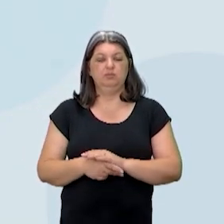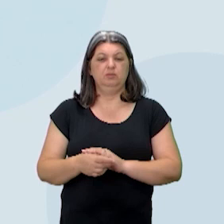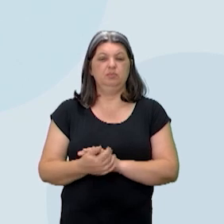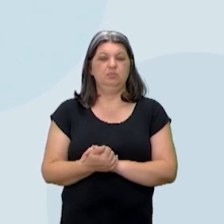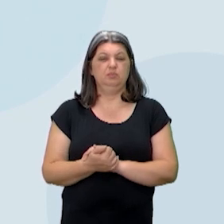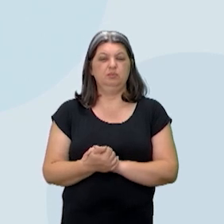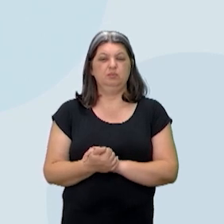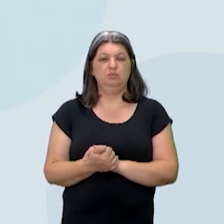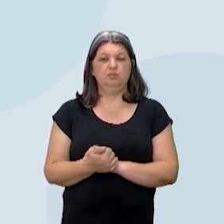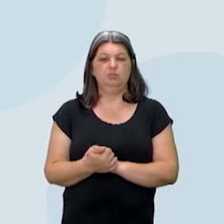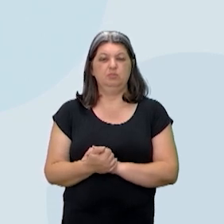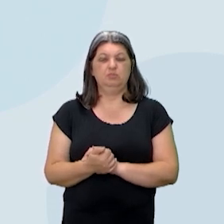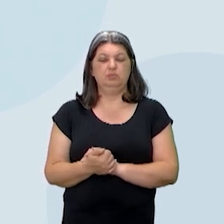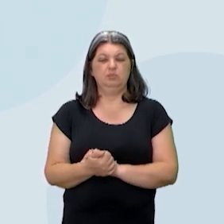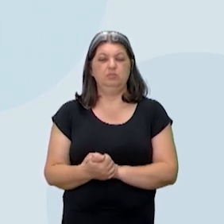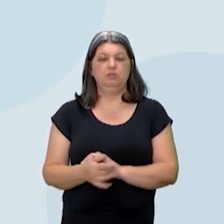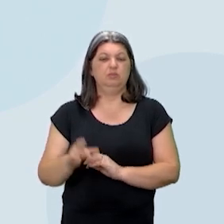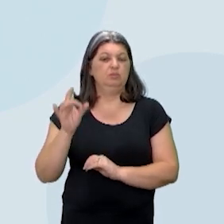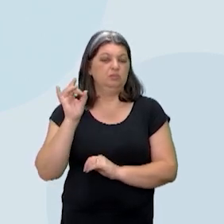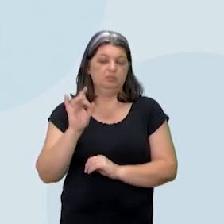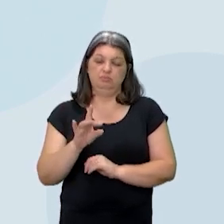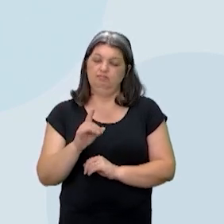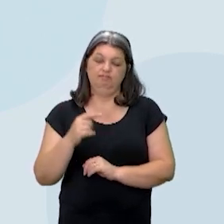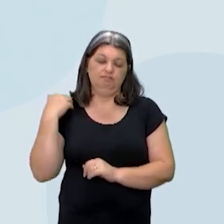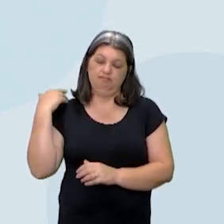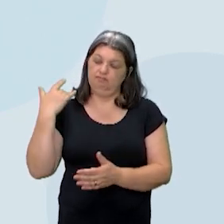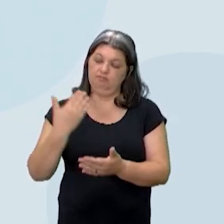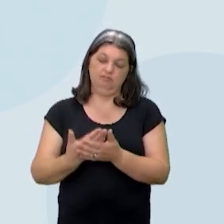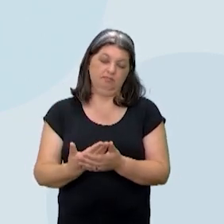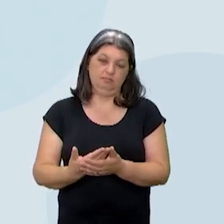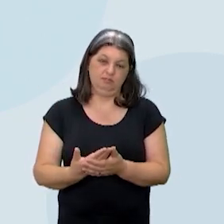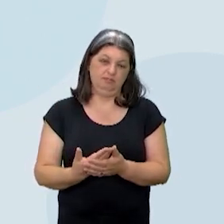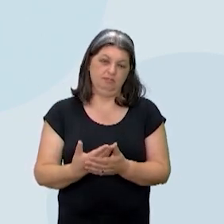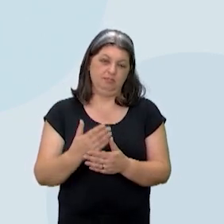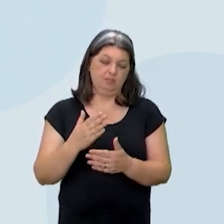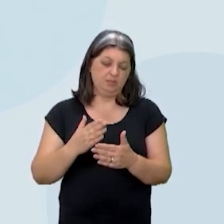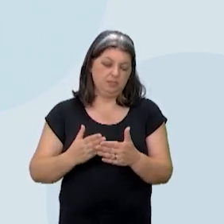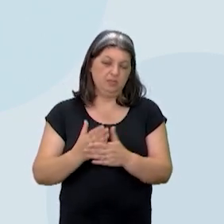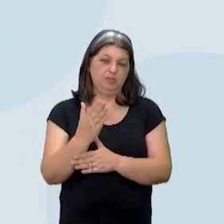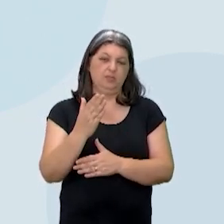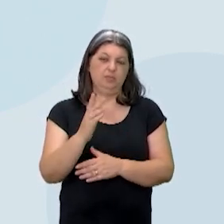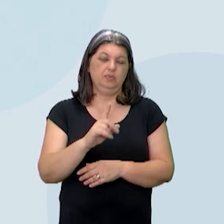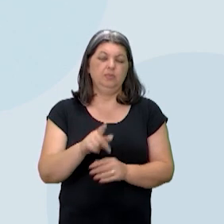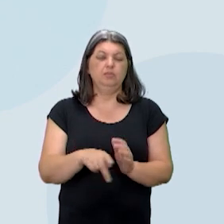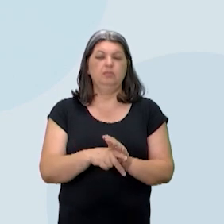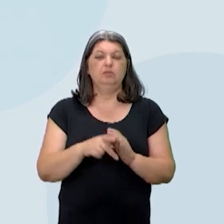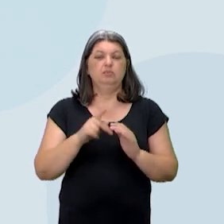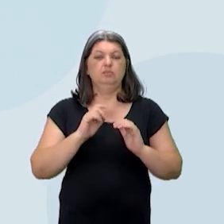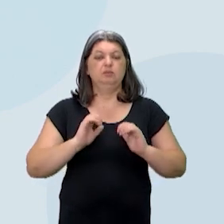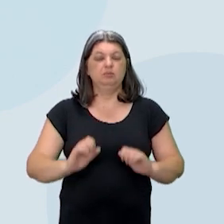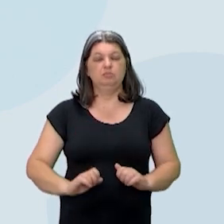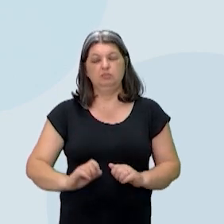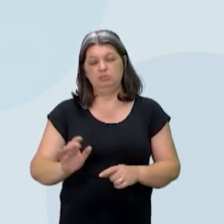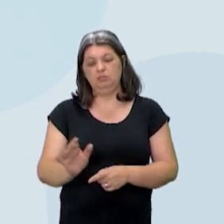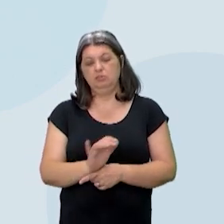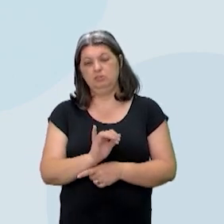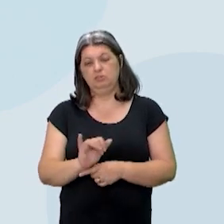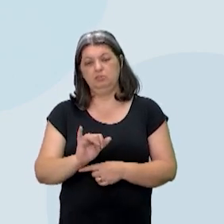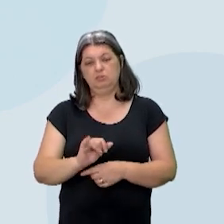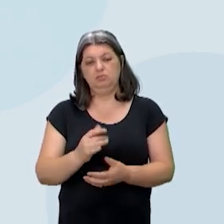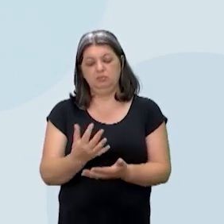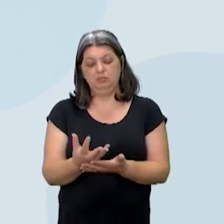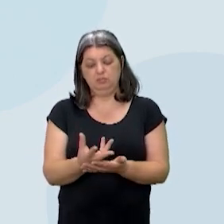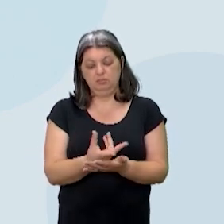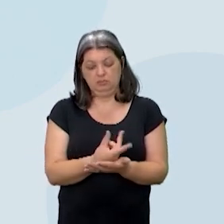opinião, Mafezinha, até hoje não foi superado não foi na sua mesmo. capacidade estética e artística de demonstrar